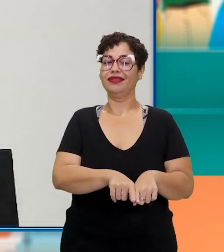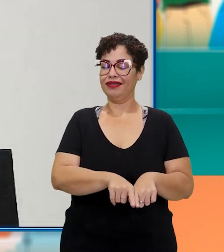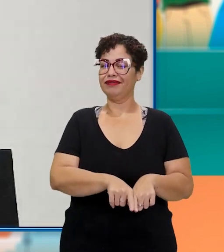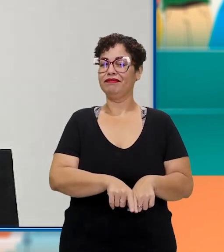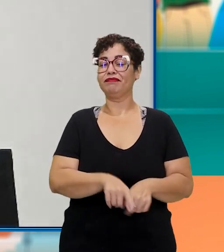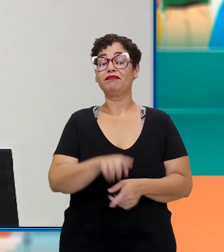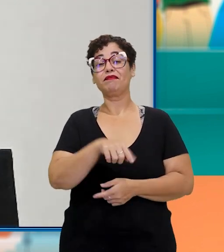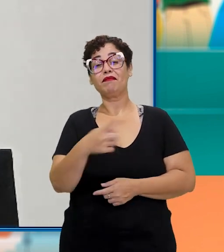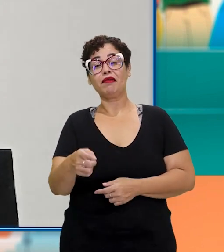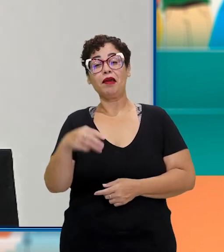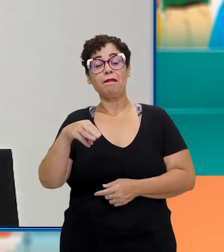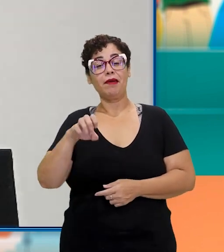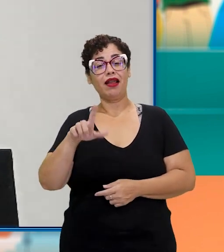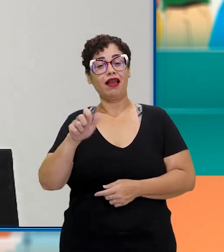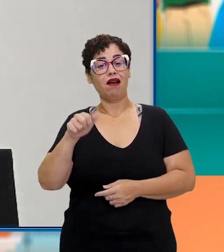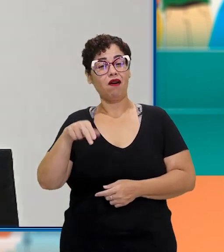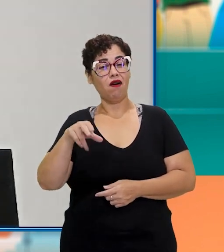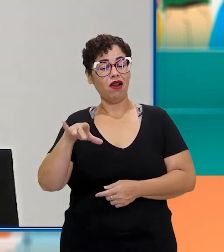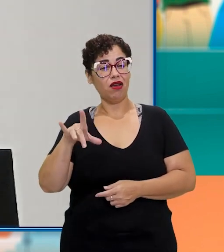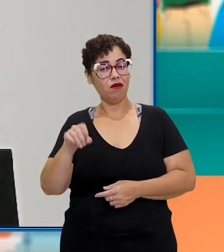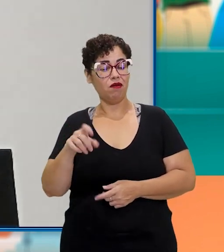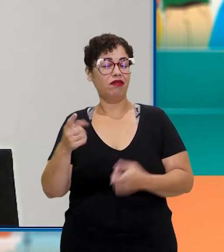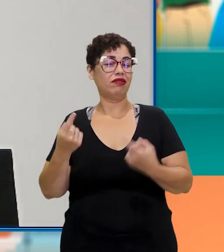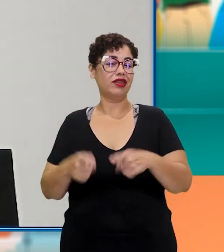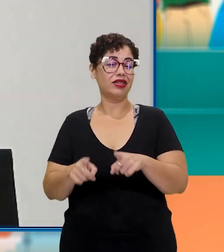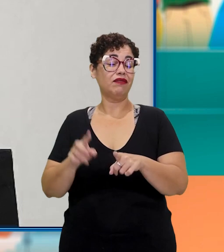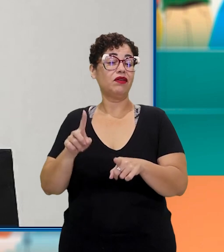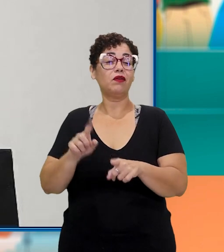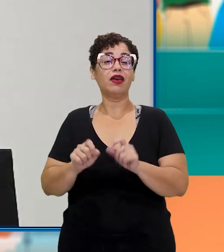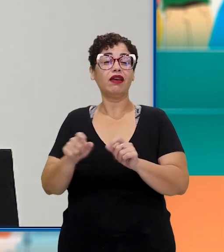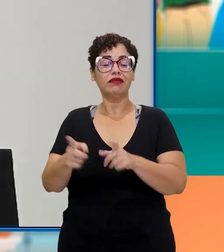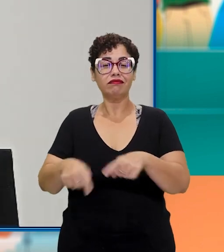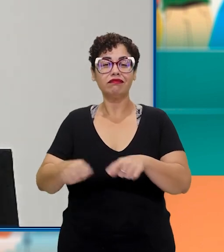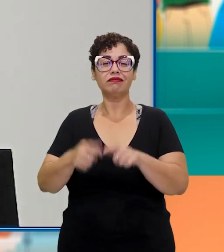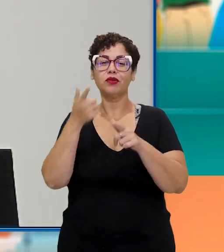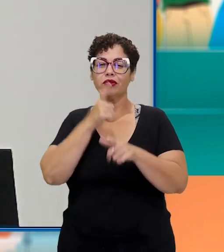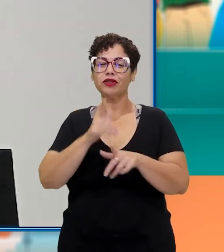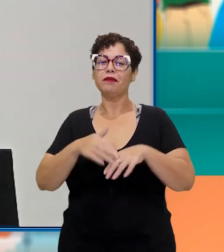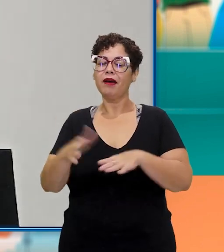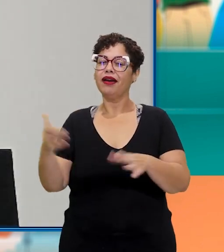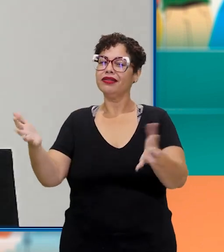parceria. Já para os melancólicos, o desafio é conseguir